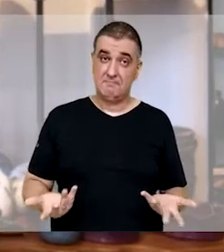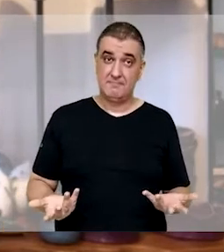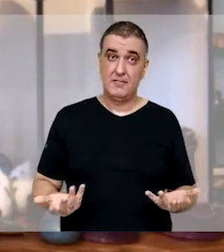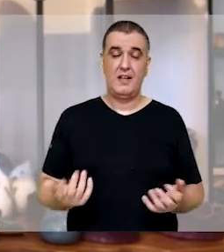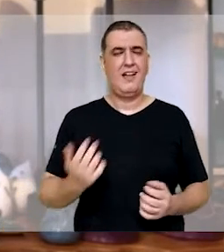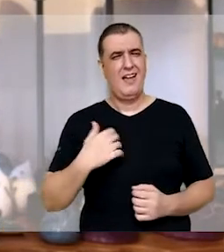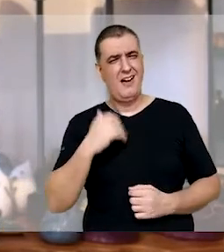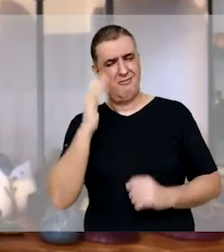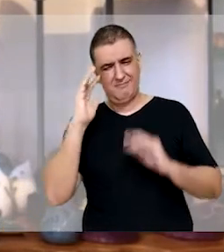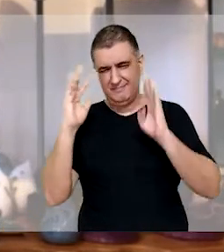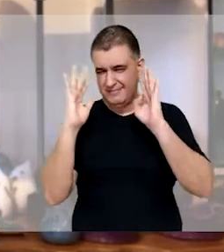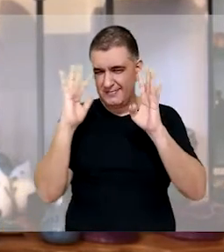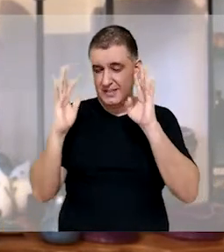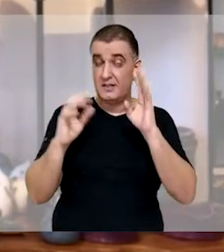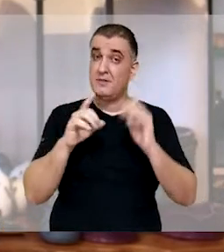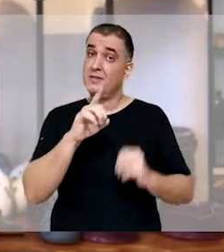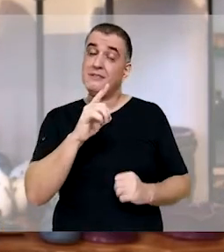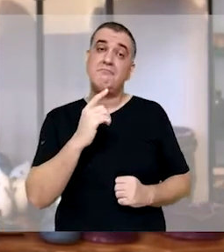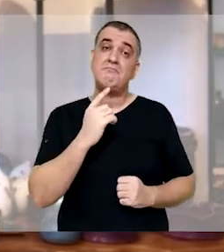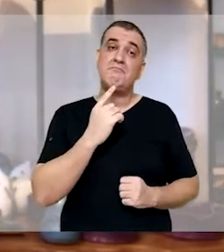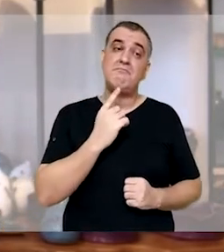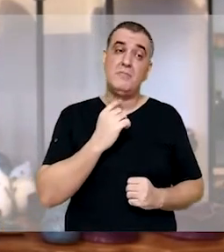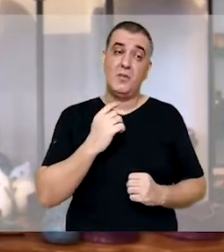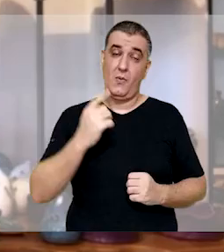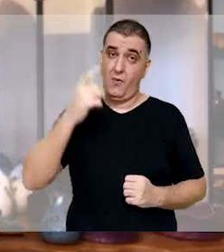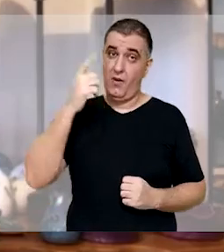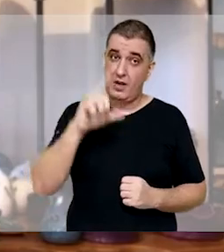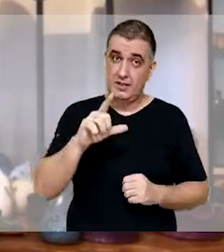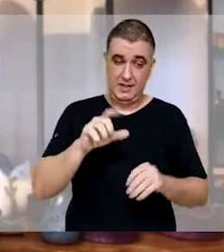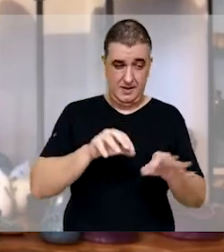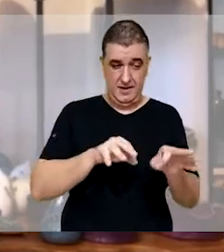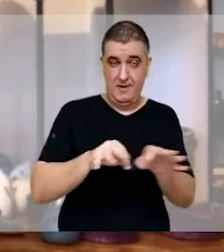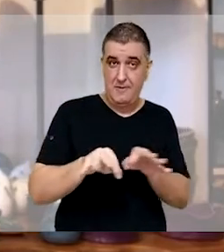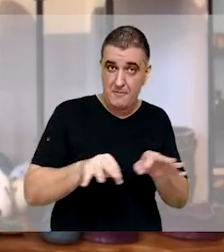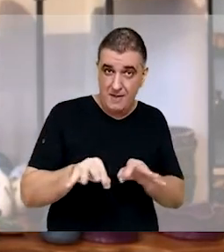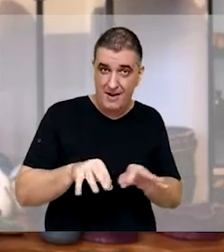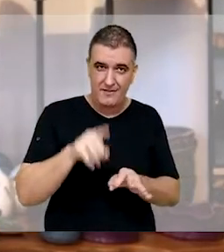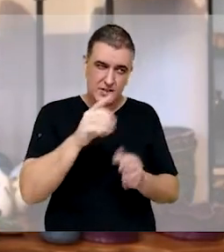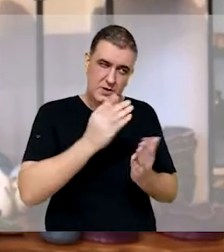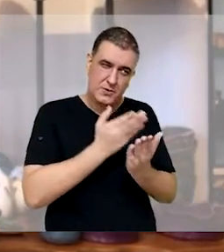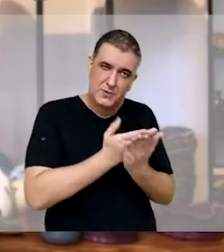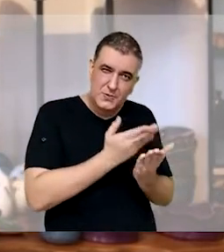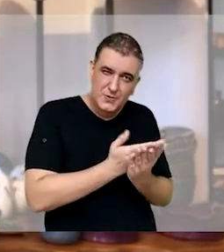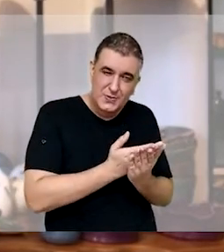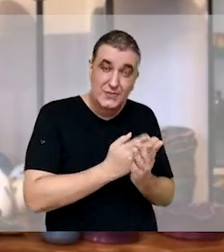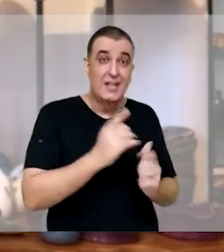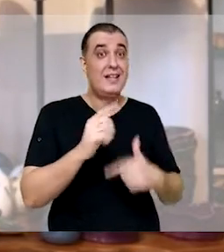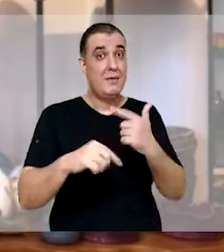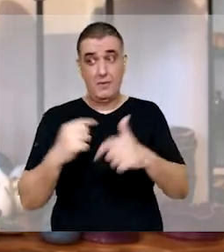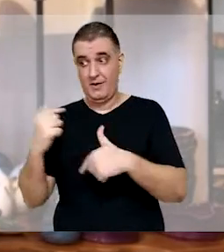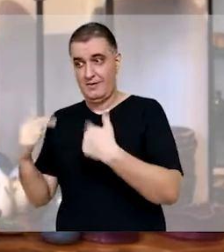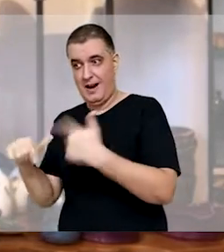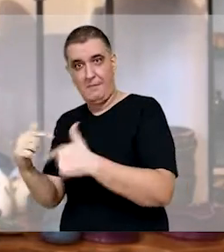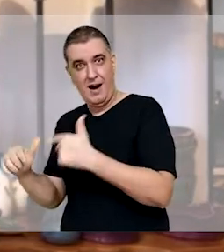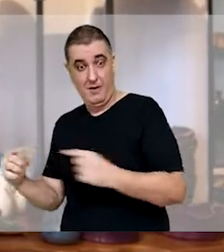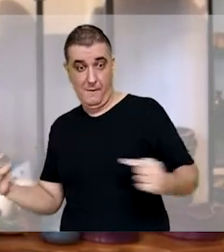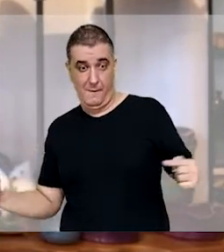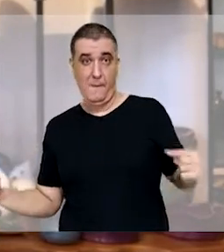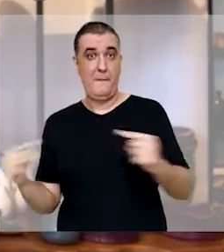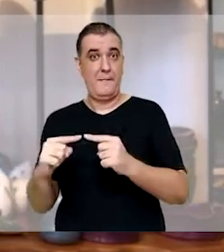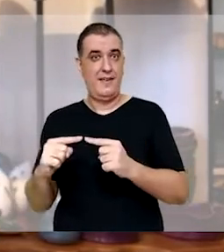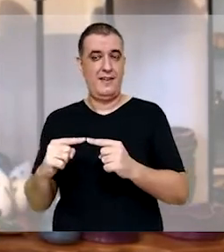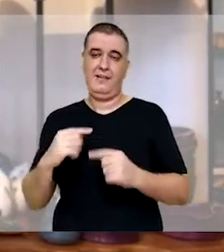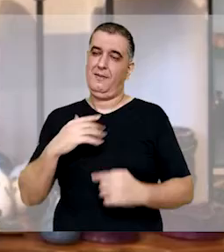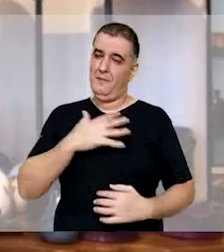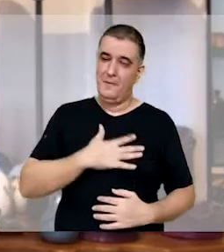Alexander Fleming. Então eu acho muito interessante quando a gente consegue cruzar as coisas que a gente está lendo e quando isso aparece no